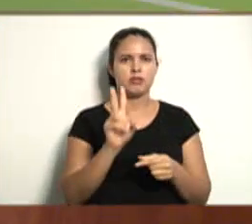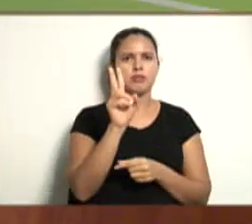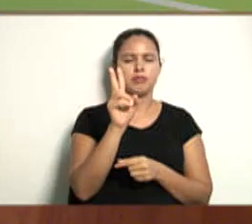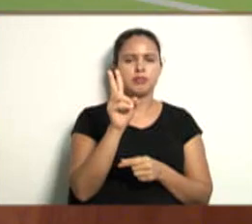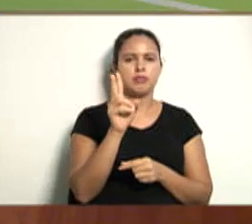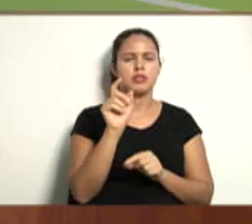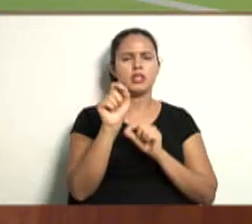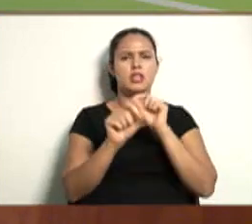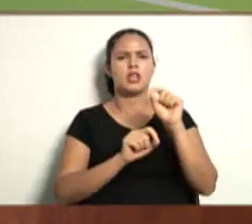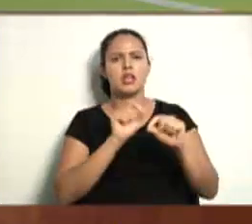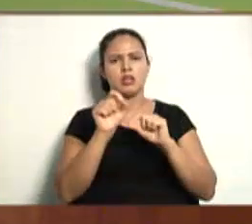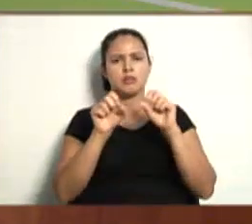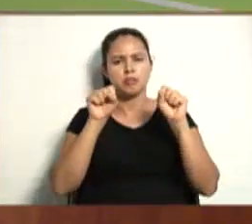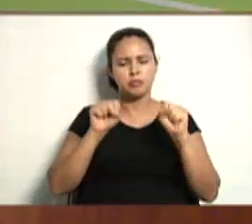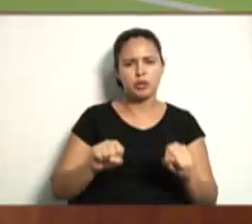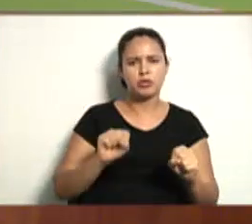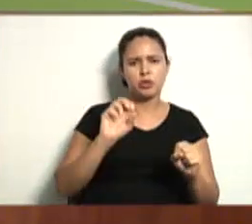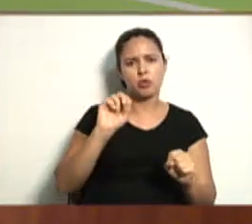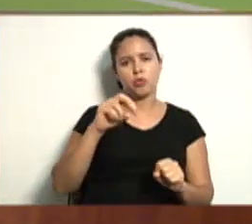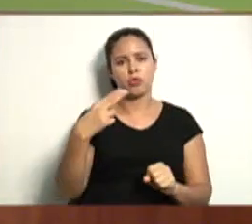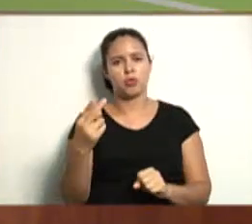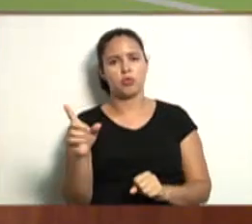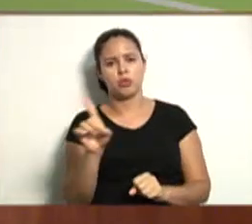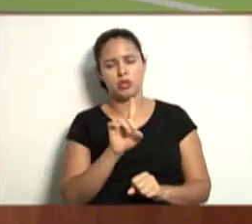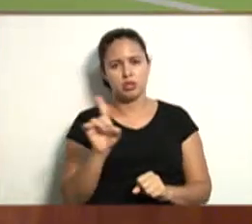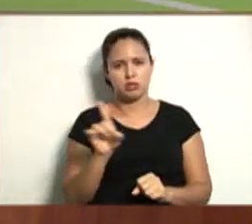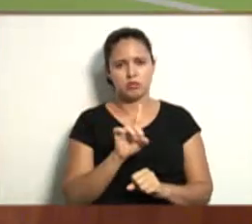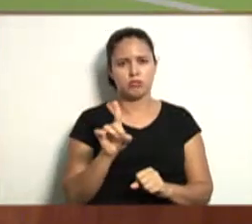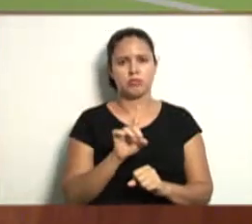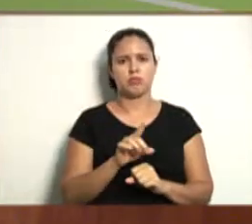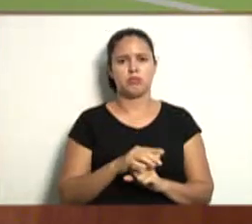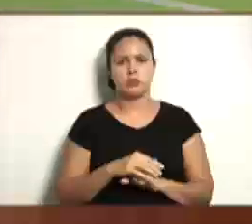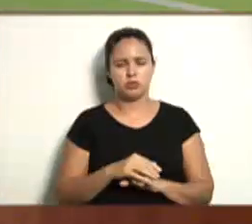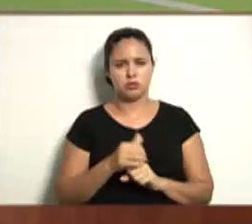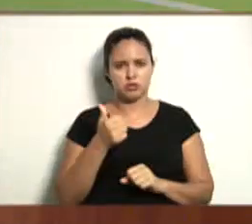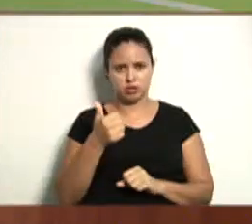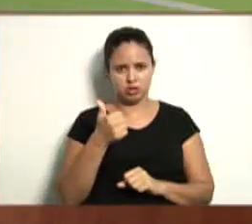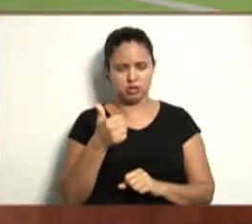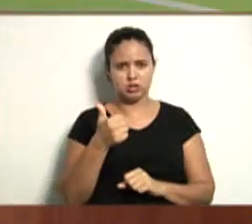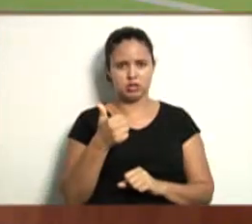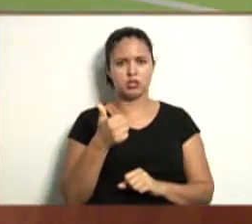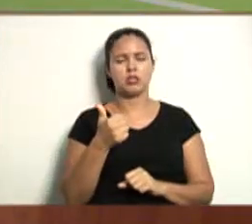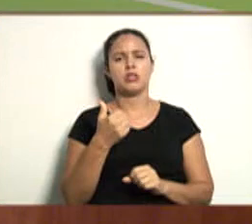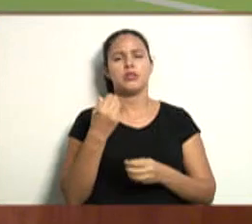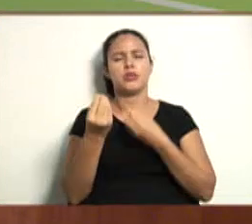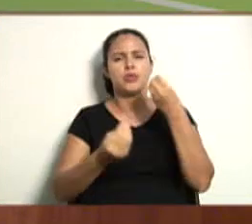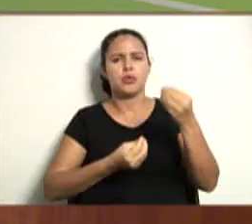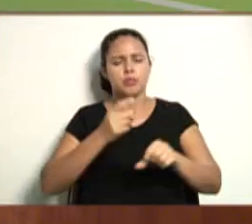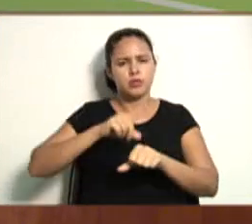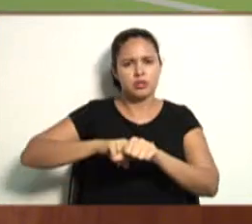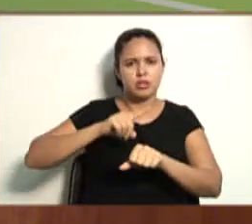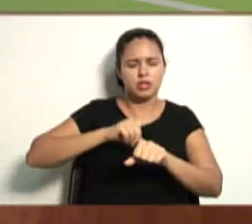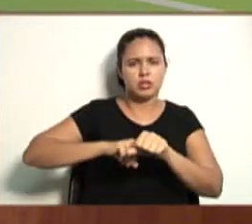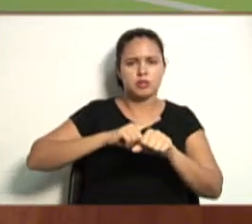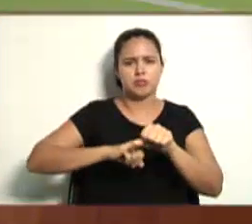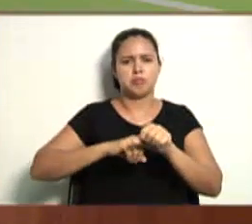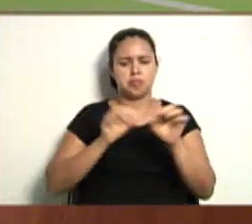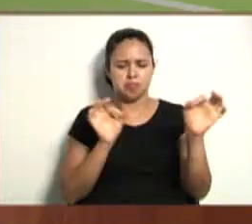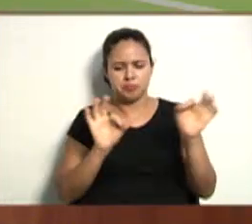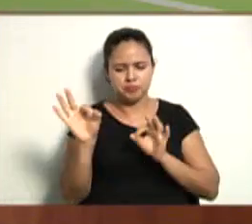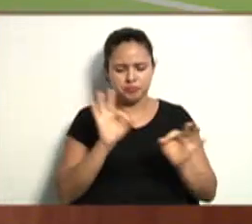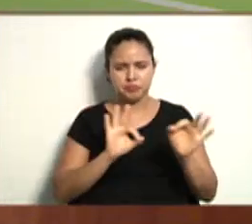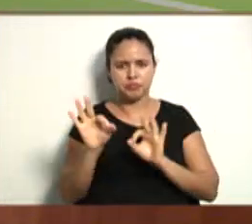pode ou não executar certo tipo de trabalho e qual o melhor momento de realizar determinado